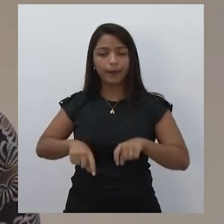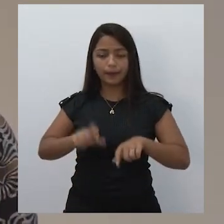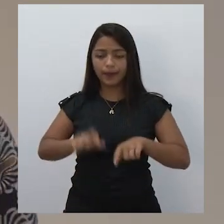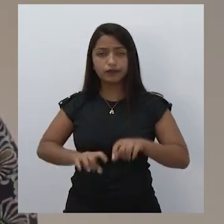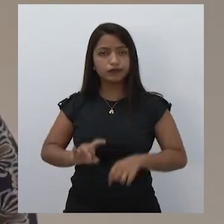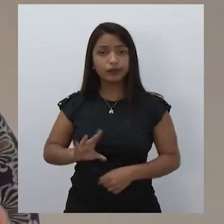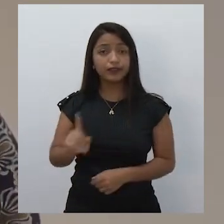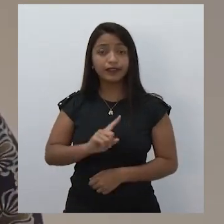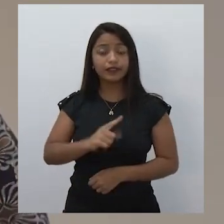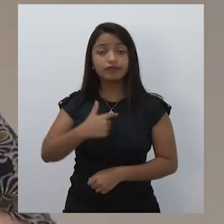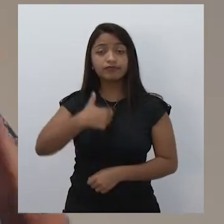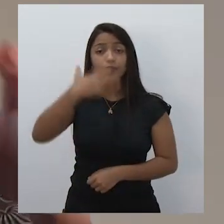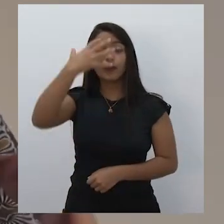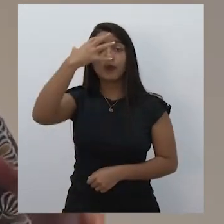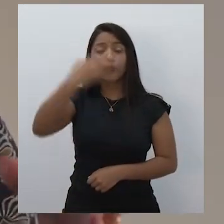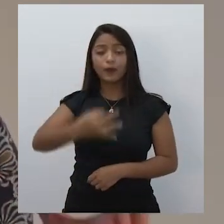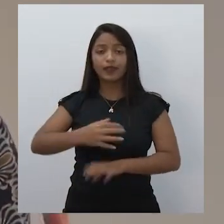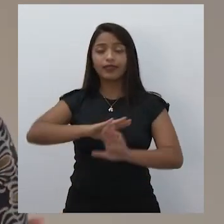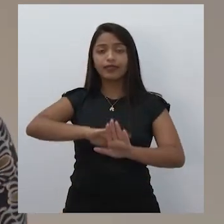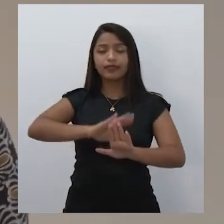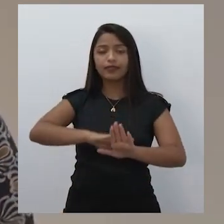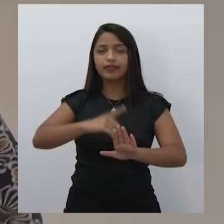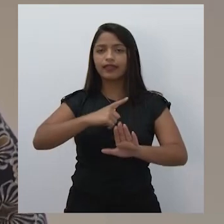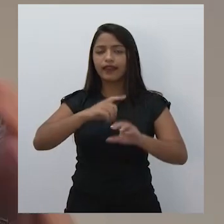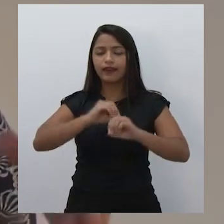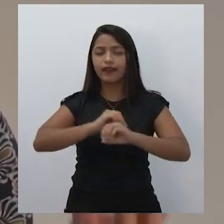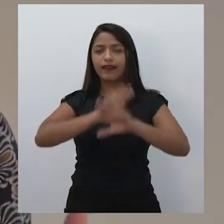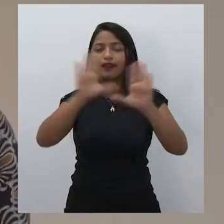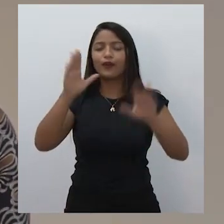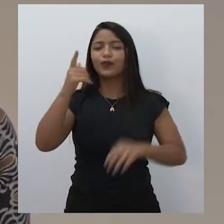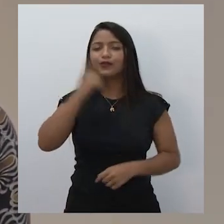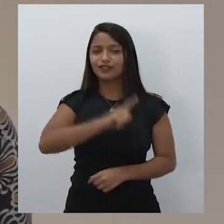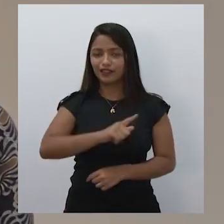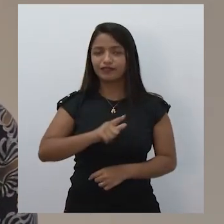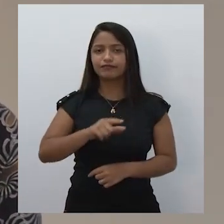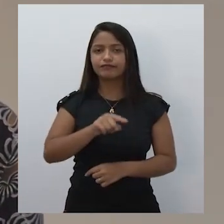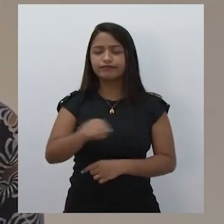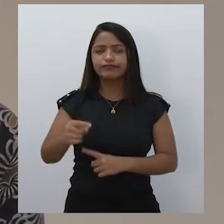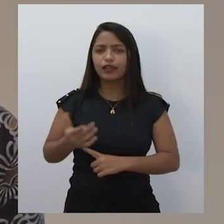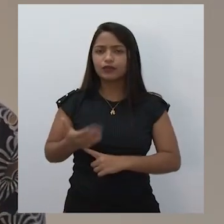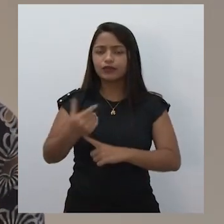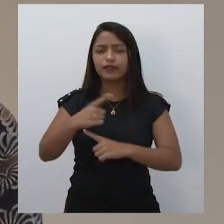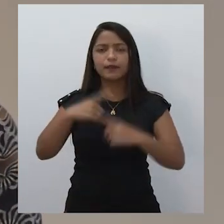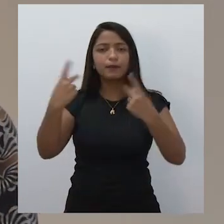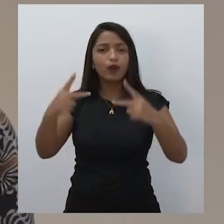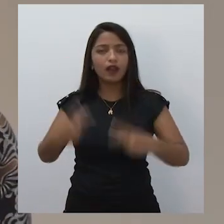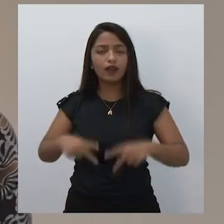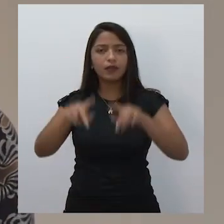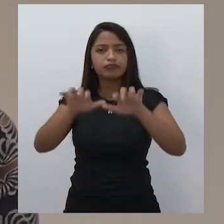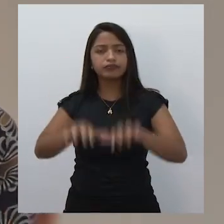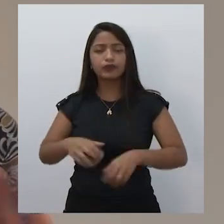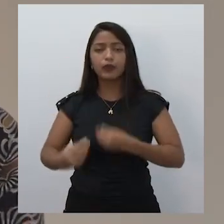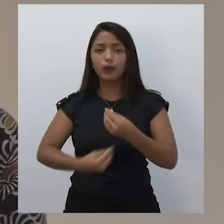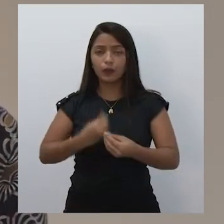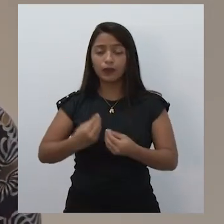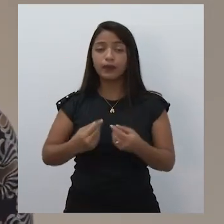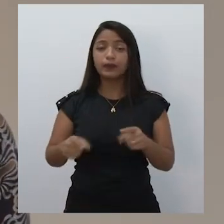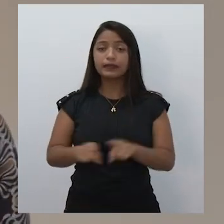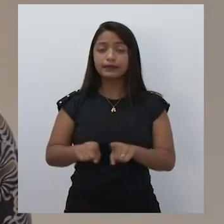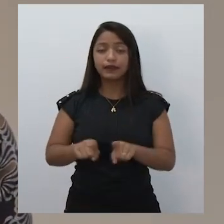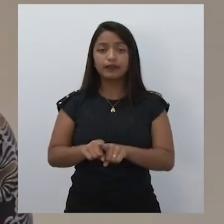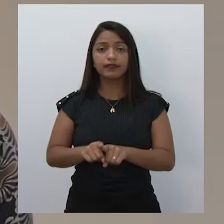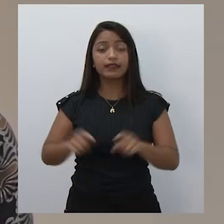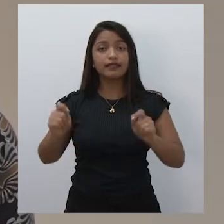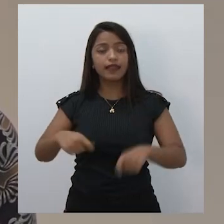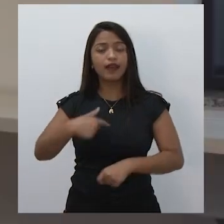entendendo como é que essas mídias são, essas tecnologias são programadas, como é que eles podem fazer o